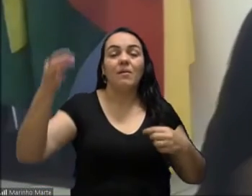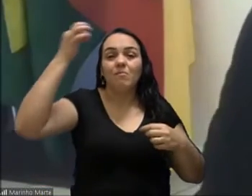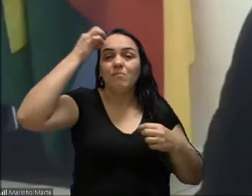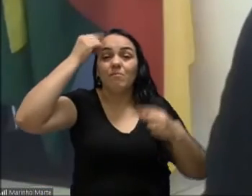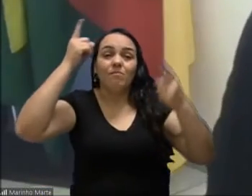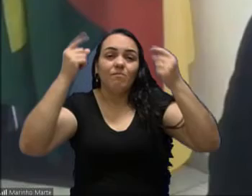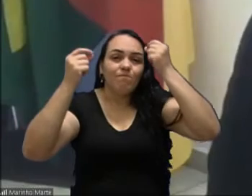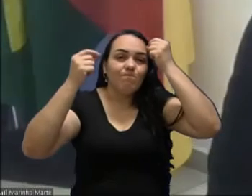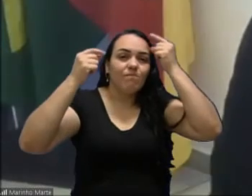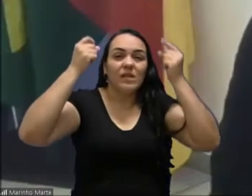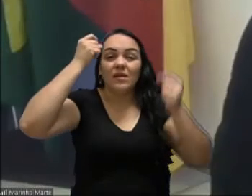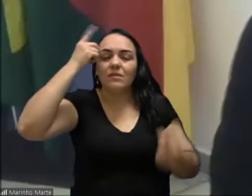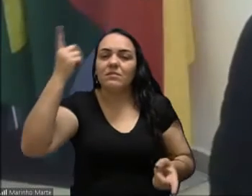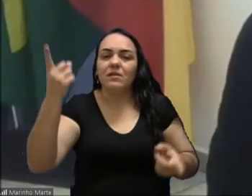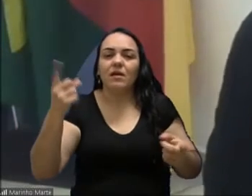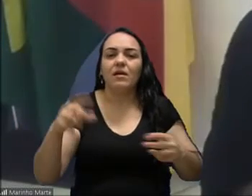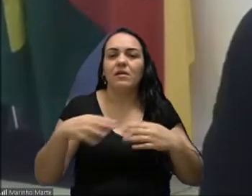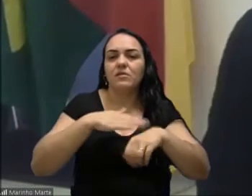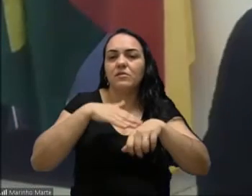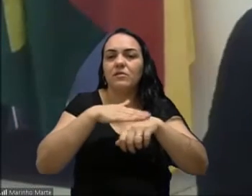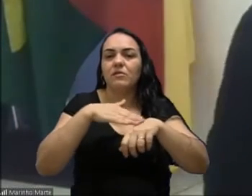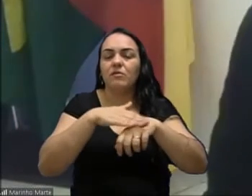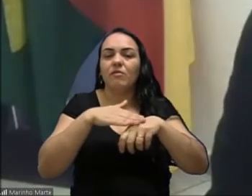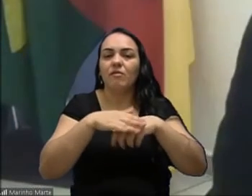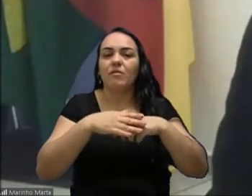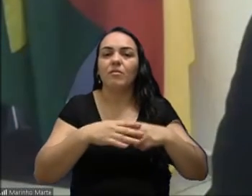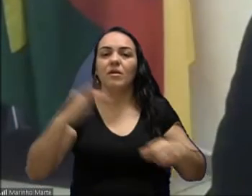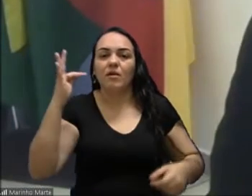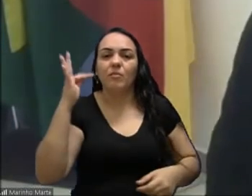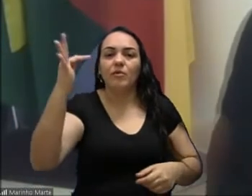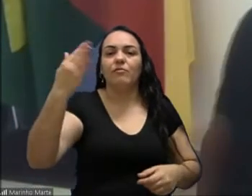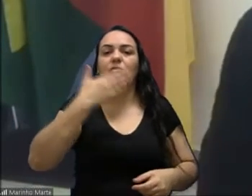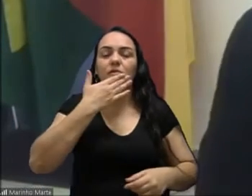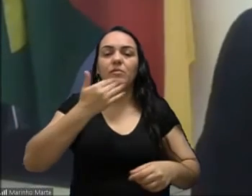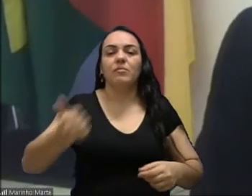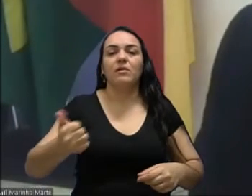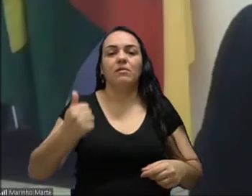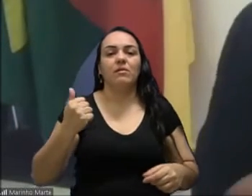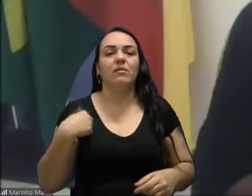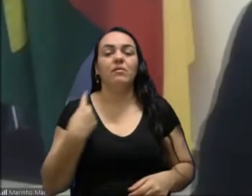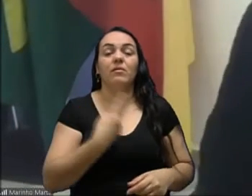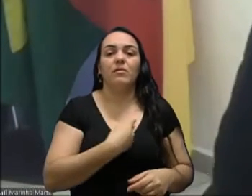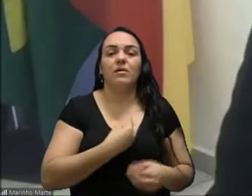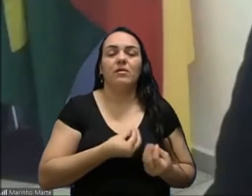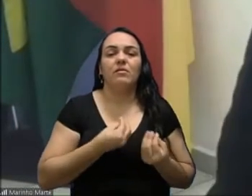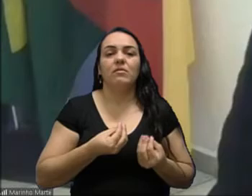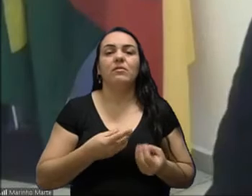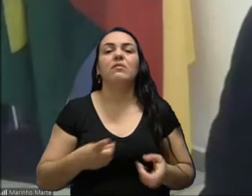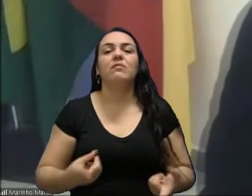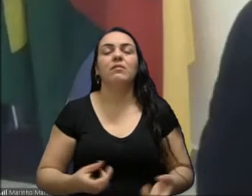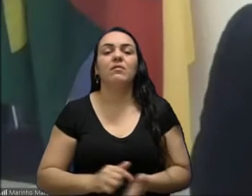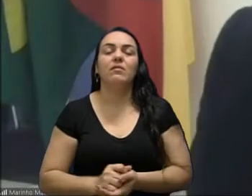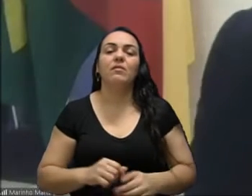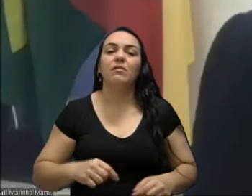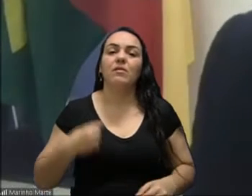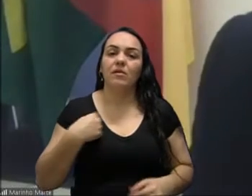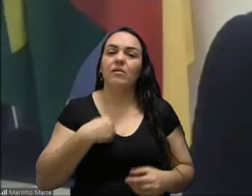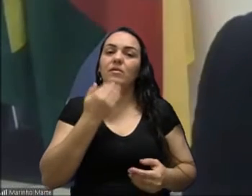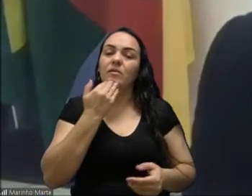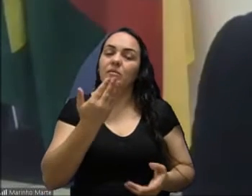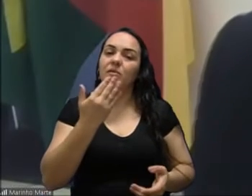assim que eu acho que nós devemos balizar o nosso comportamento então eu quero solicitar a todos uma